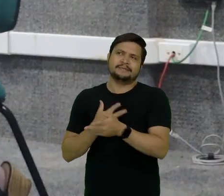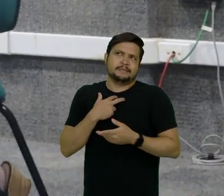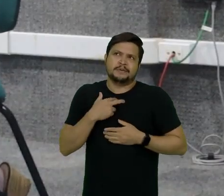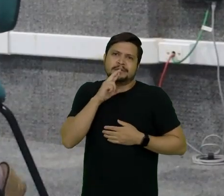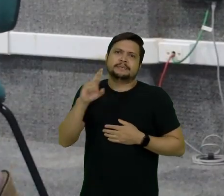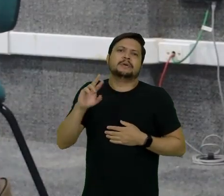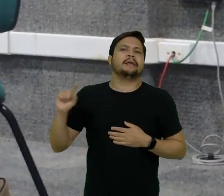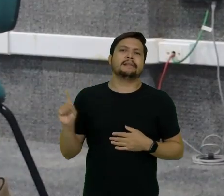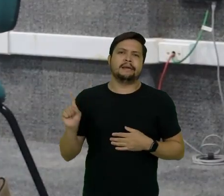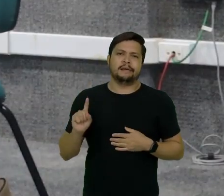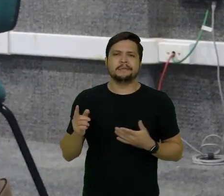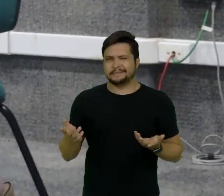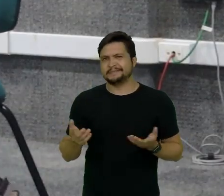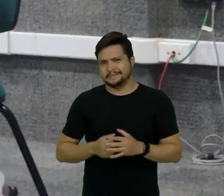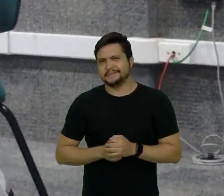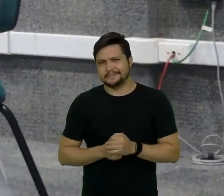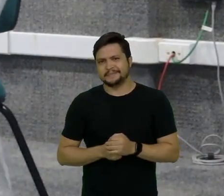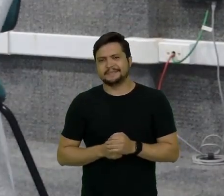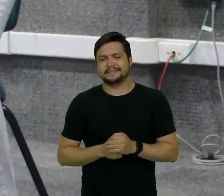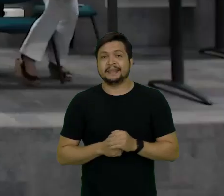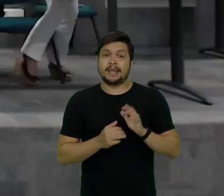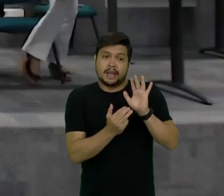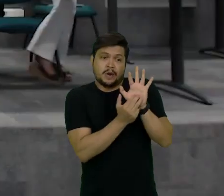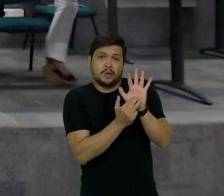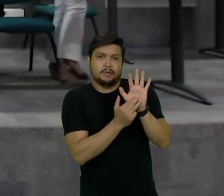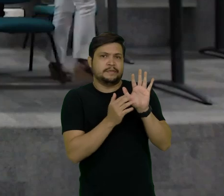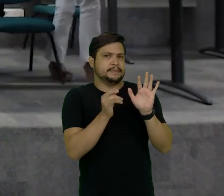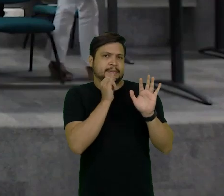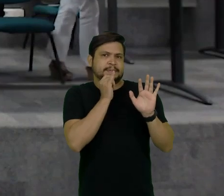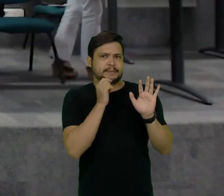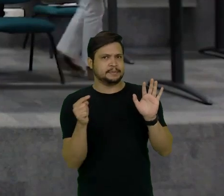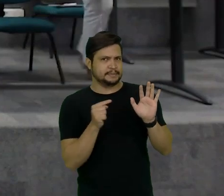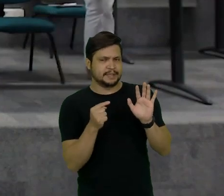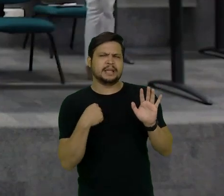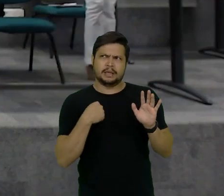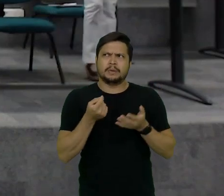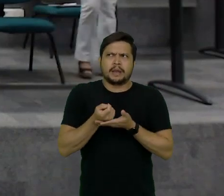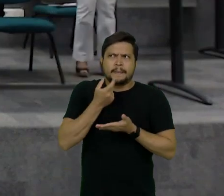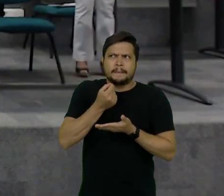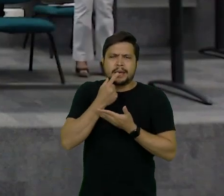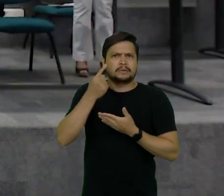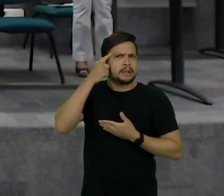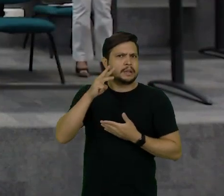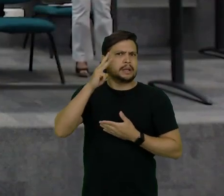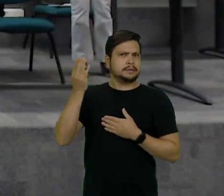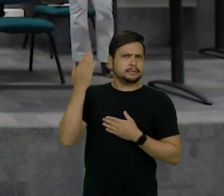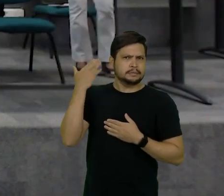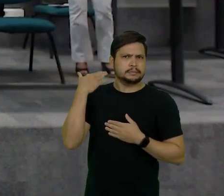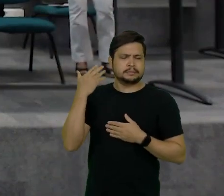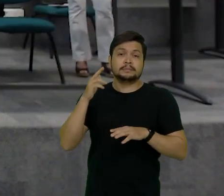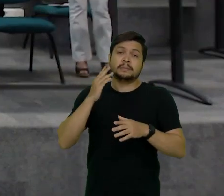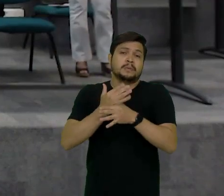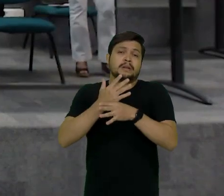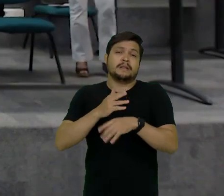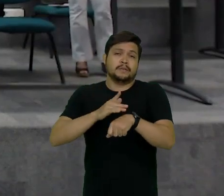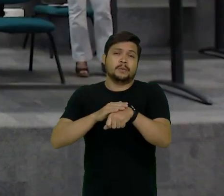que é a minha casa, né? Então, a gente vem aqui rouca, tomei remédio 3 dias para poder conseguir